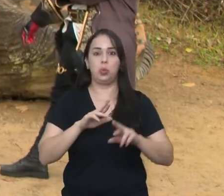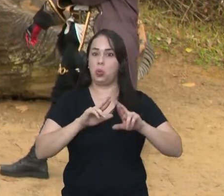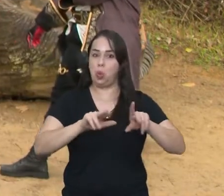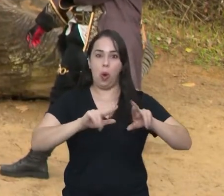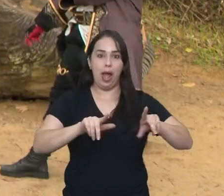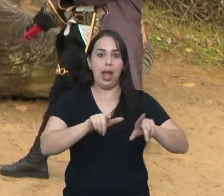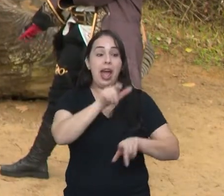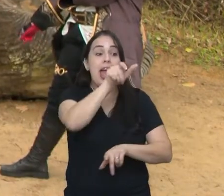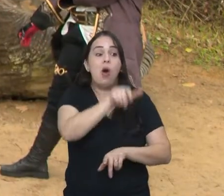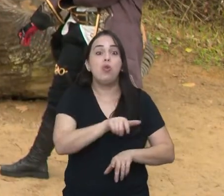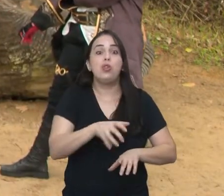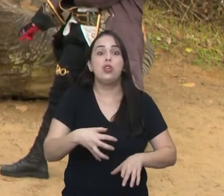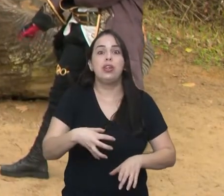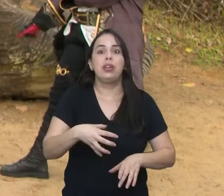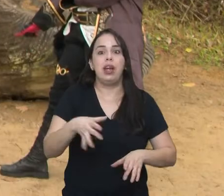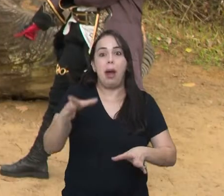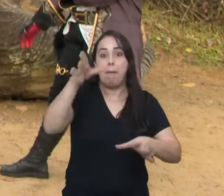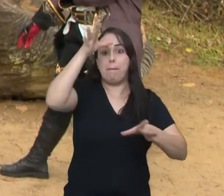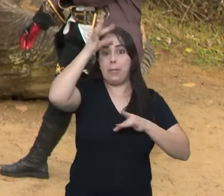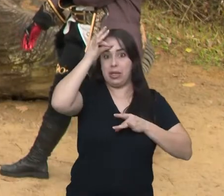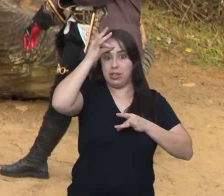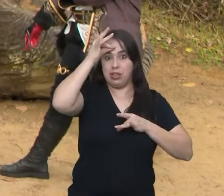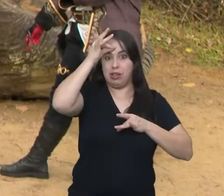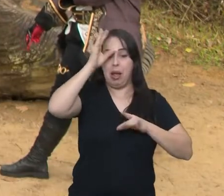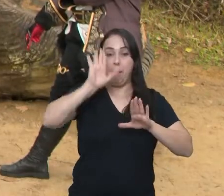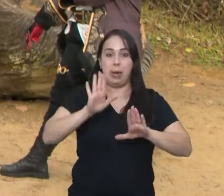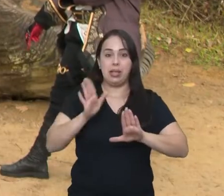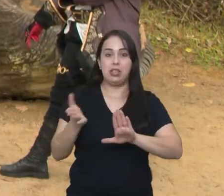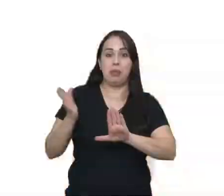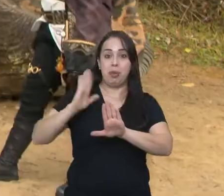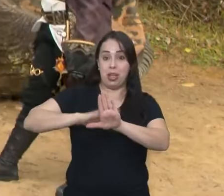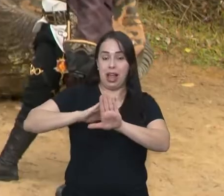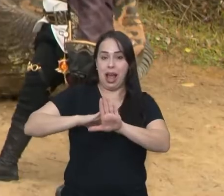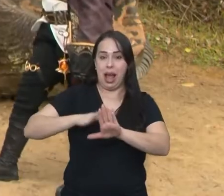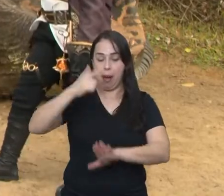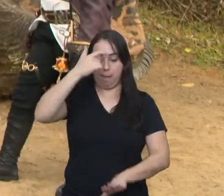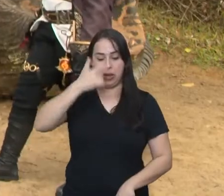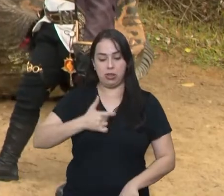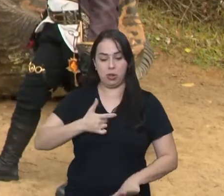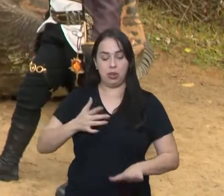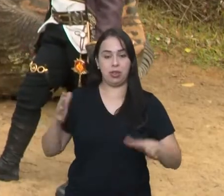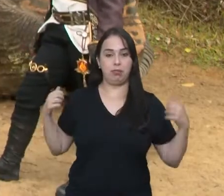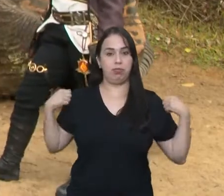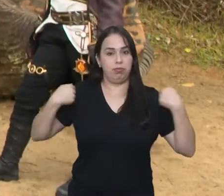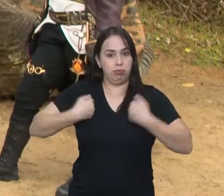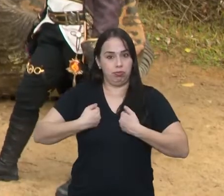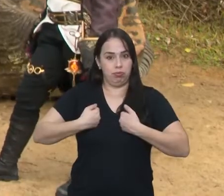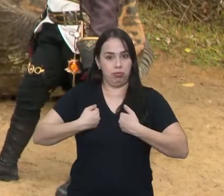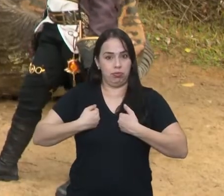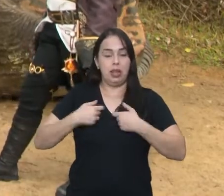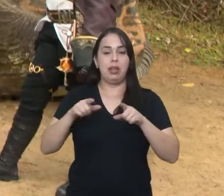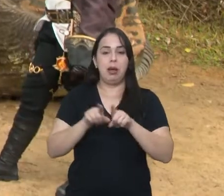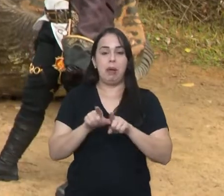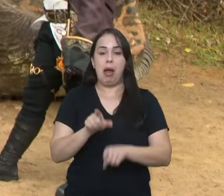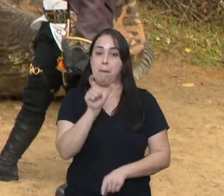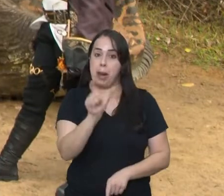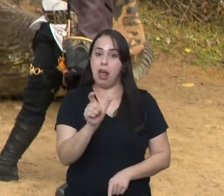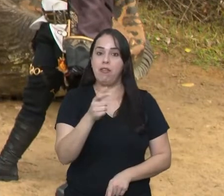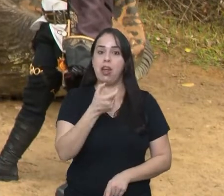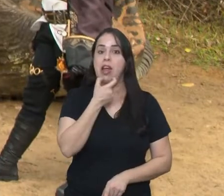hobby. E cosplayer é a pessoa que exerce o hobby. E o que significa cosplay? O cosplay vem do termo